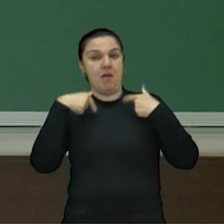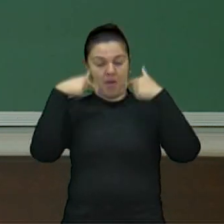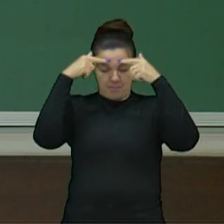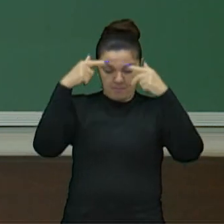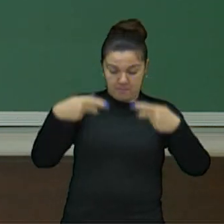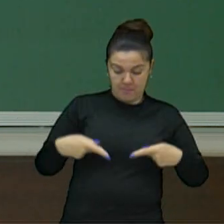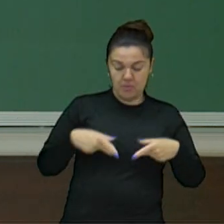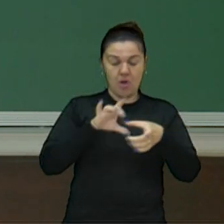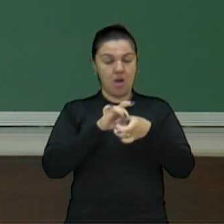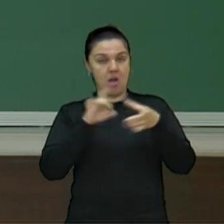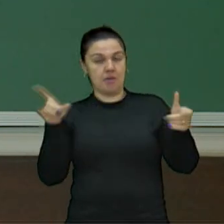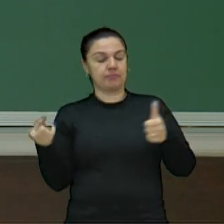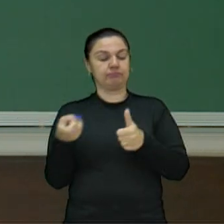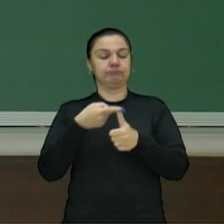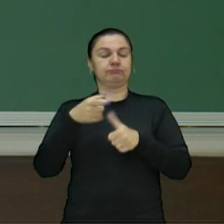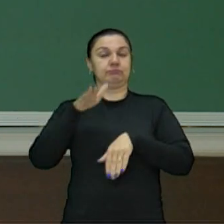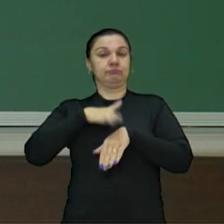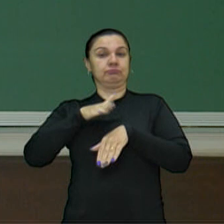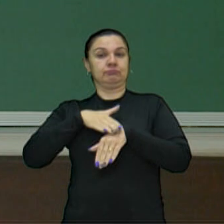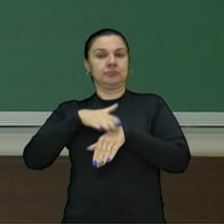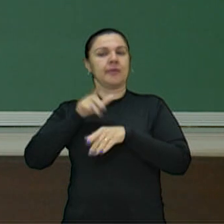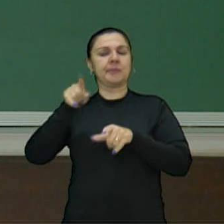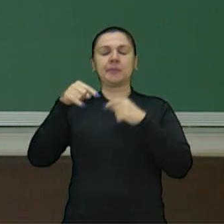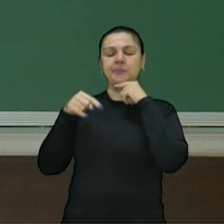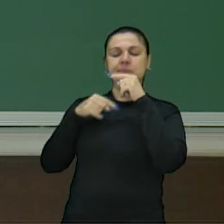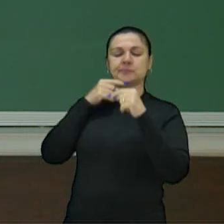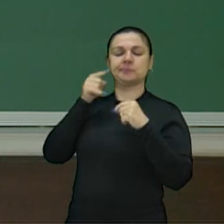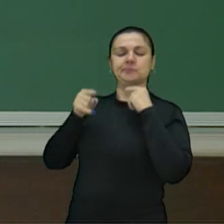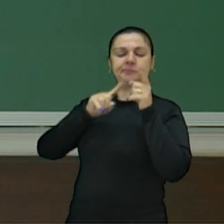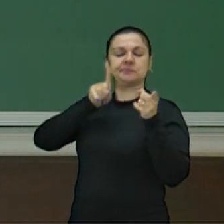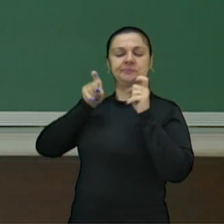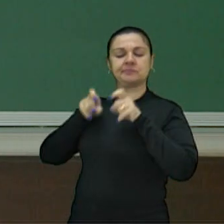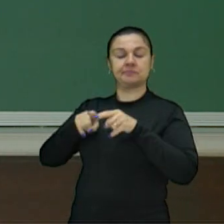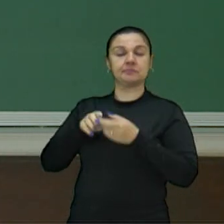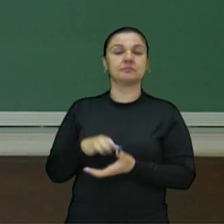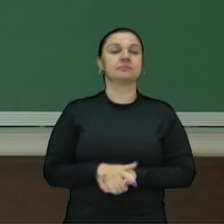somos independentes, também é colocada em questão.